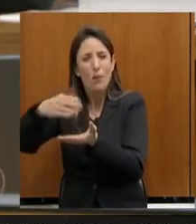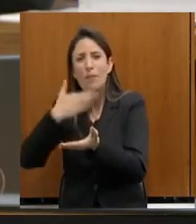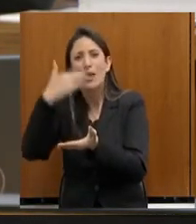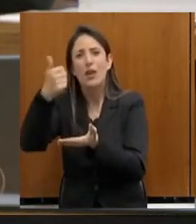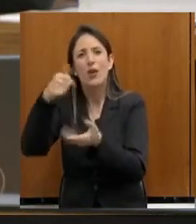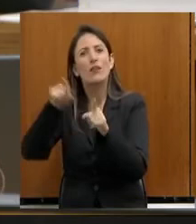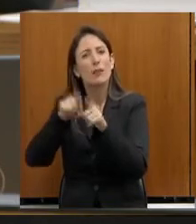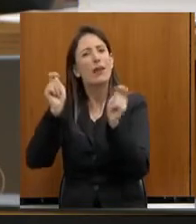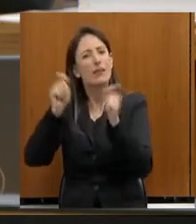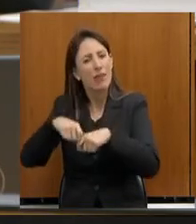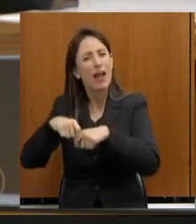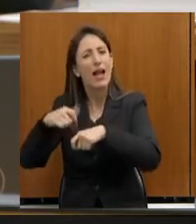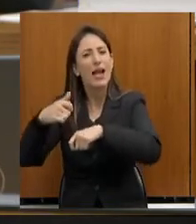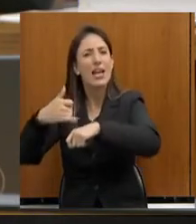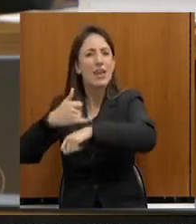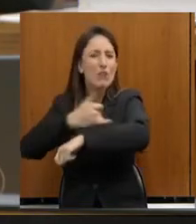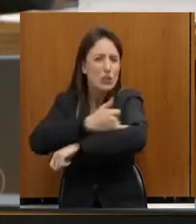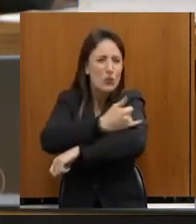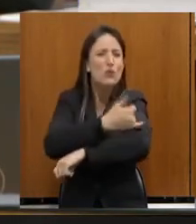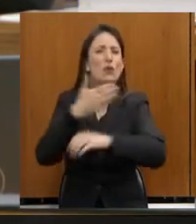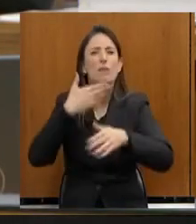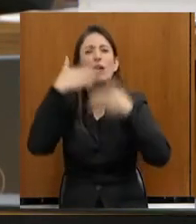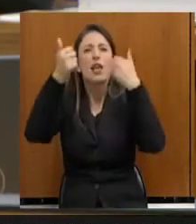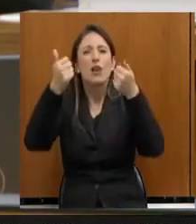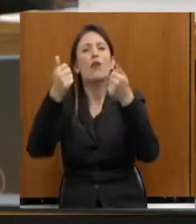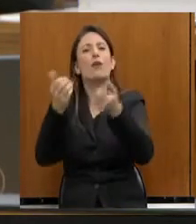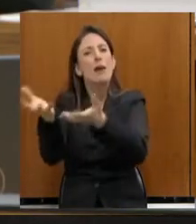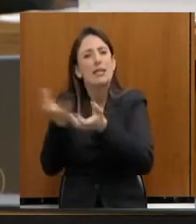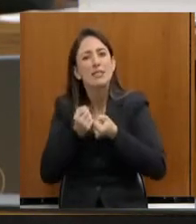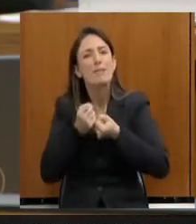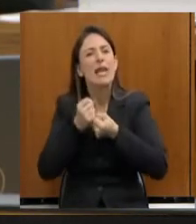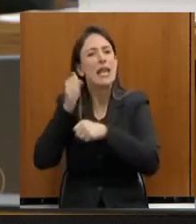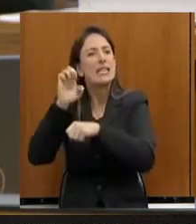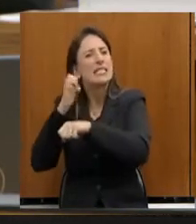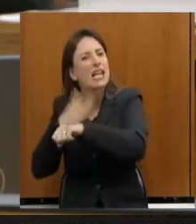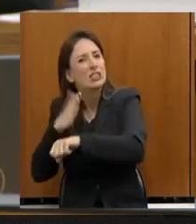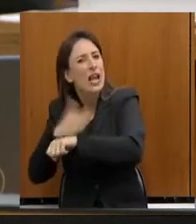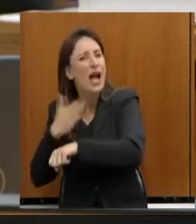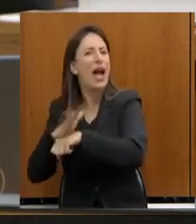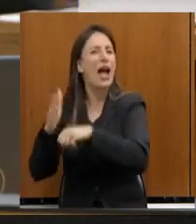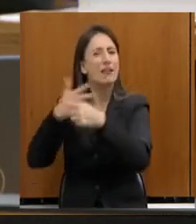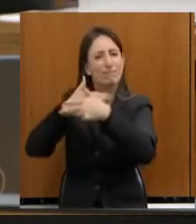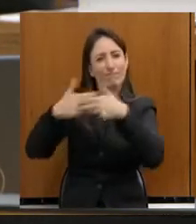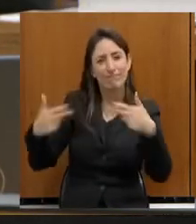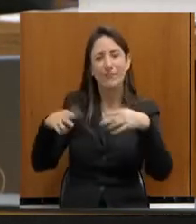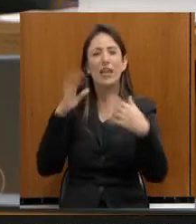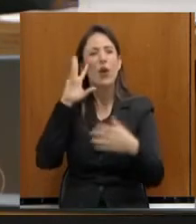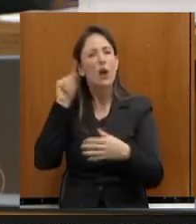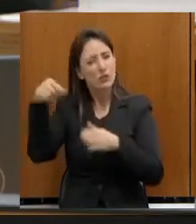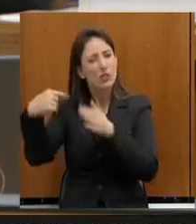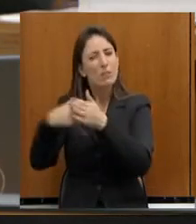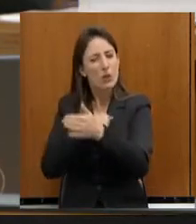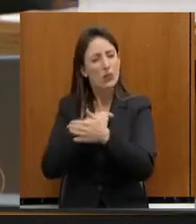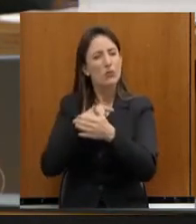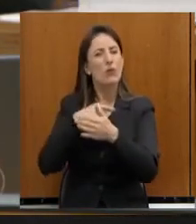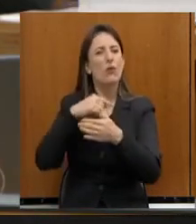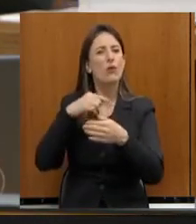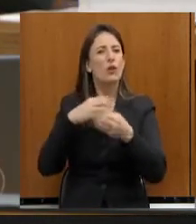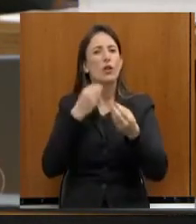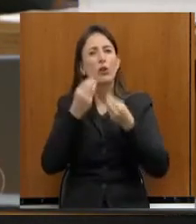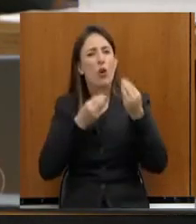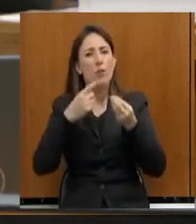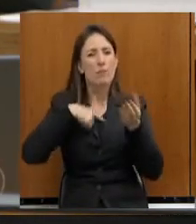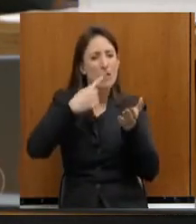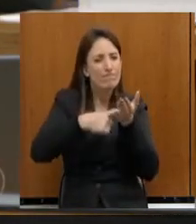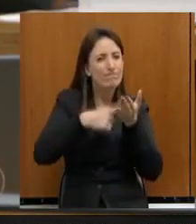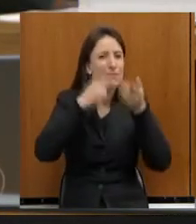Estagiários universidades etc eh acredito que a pergunta do Senhor seja em relação a minha agenda subsequente com prefeito